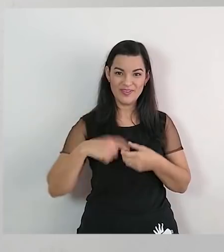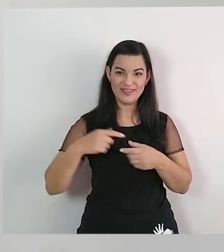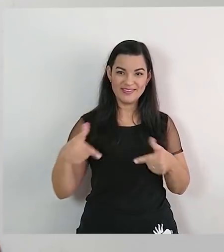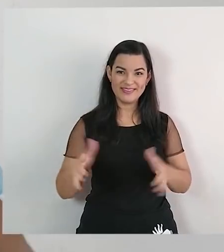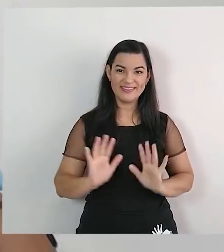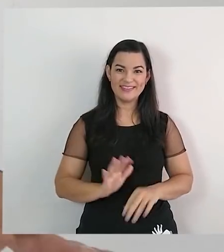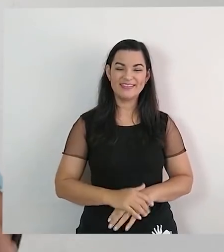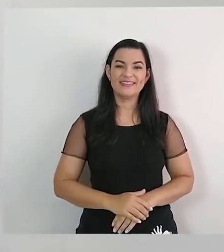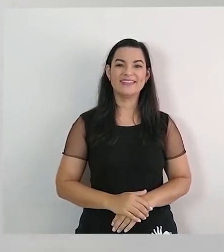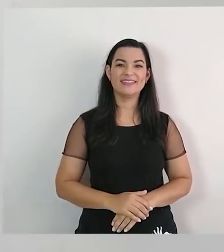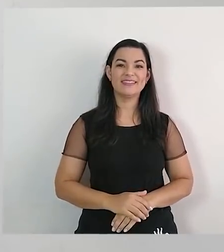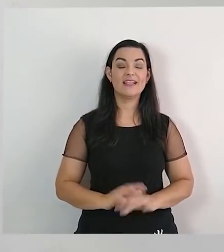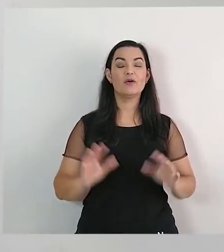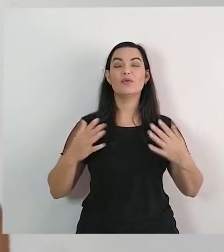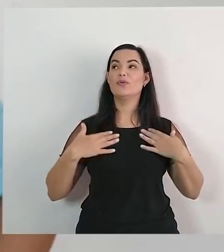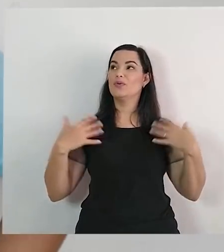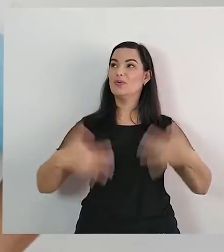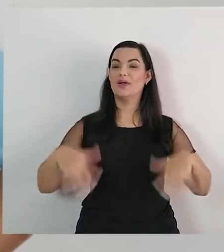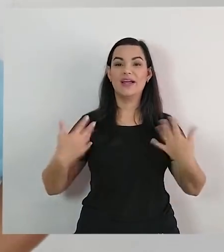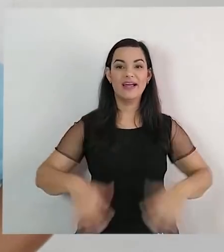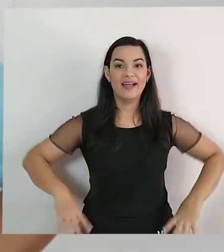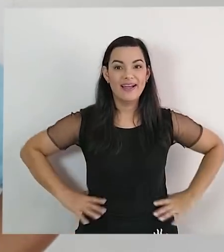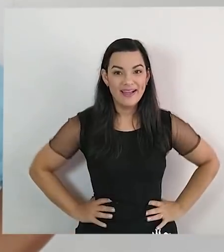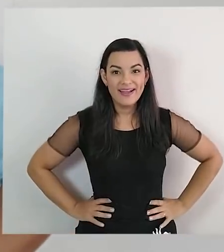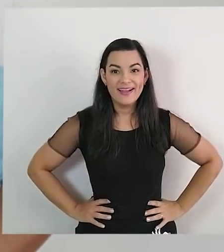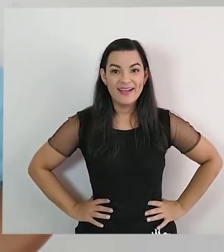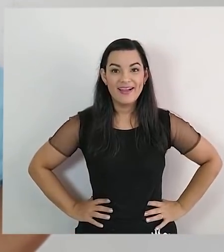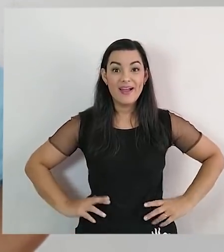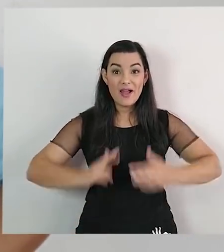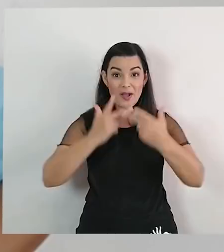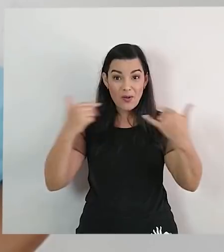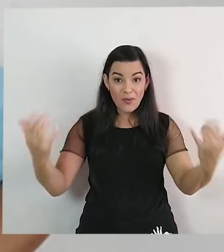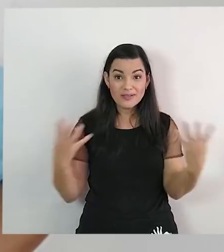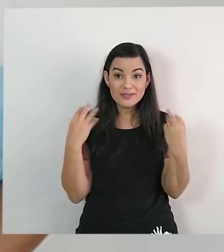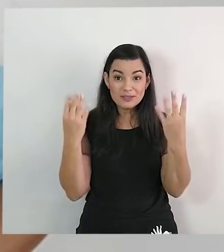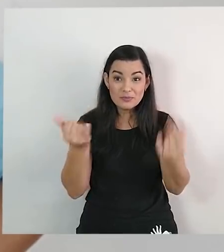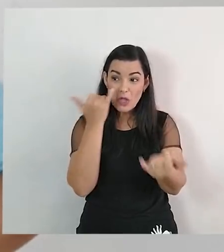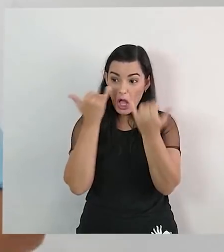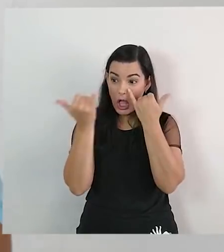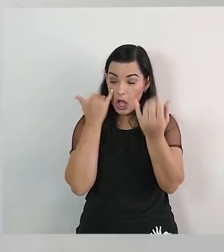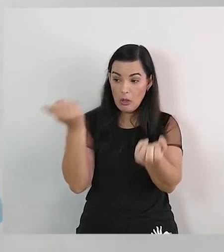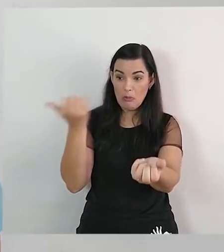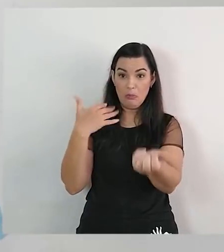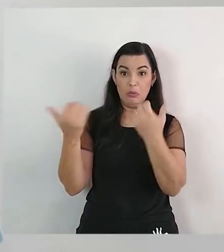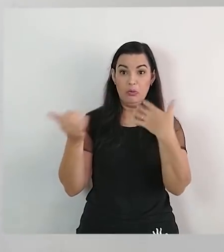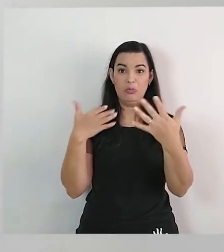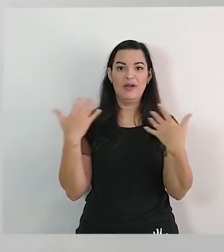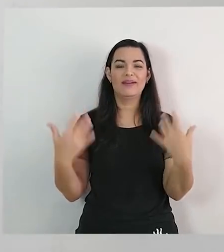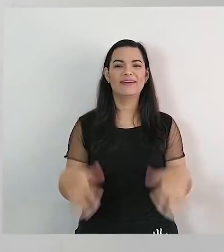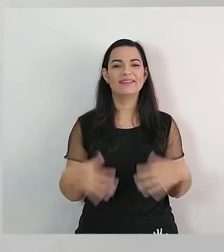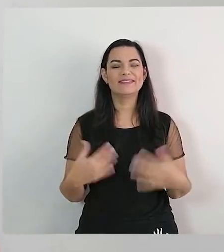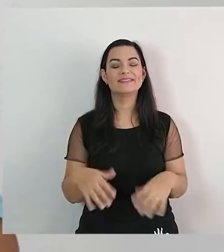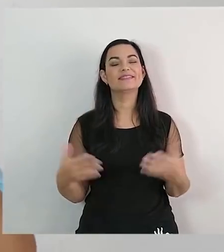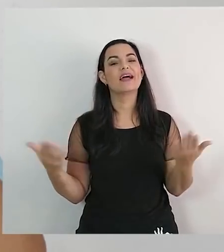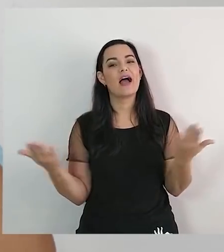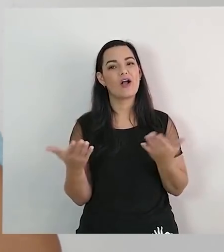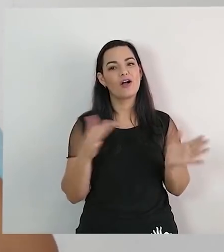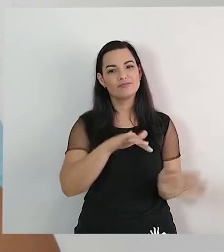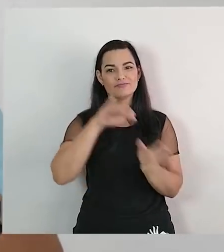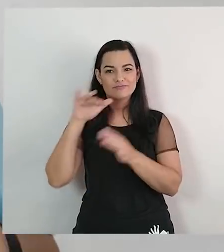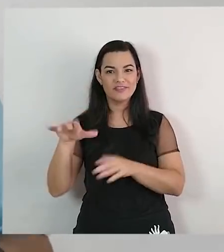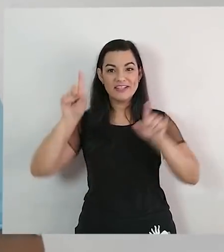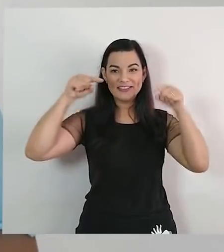volta. Ufa! Quanta coisa, hein, turma? Então, agora já vamos passar para o